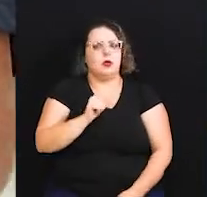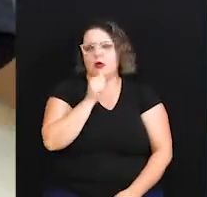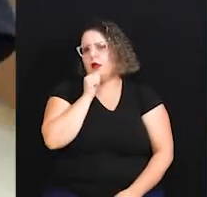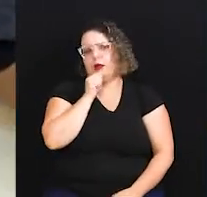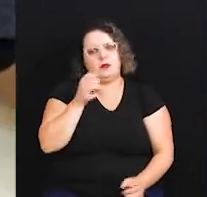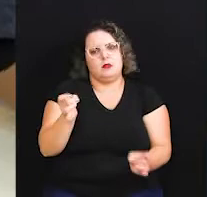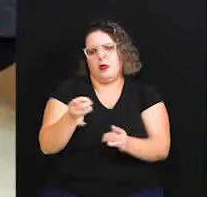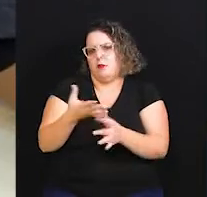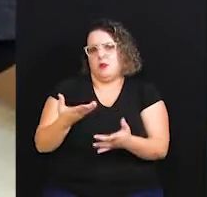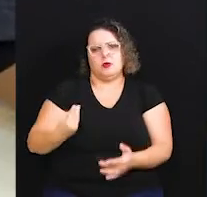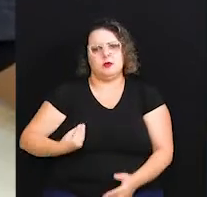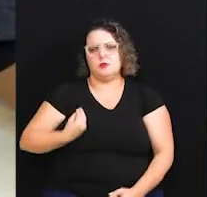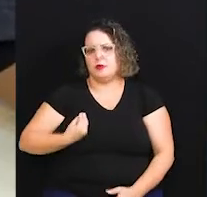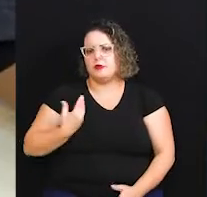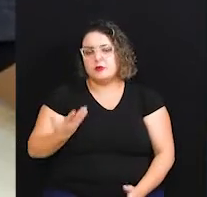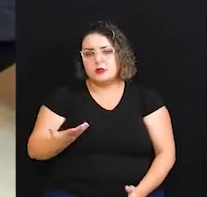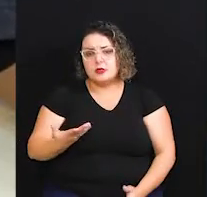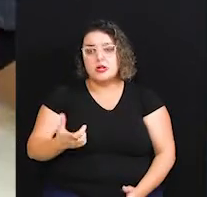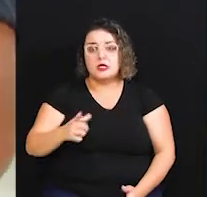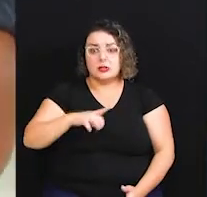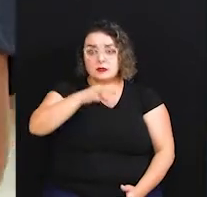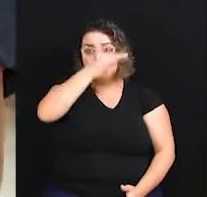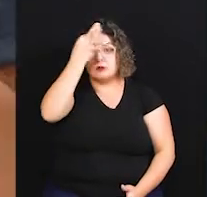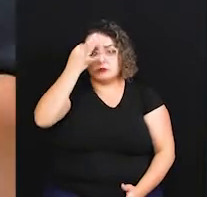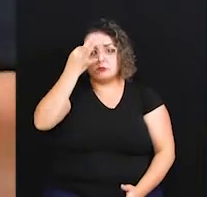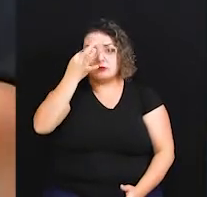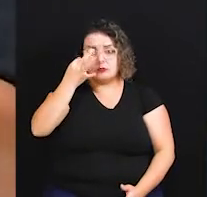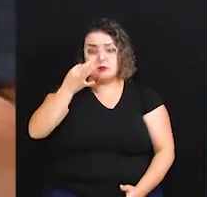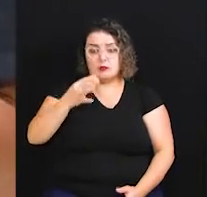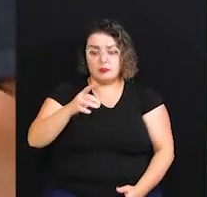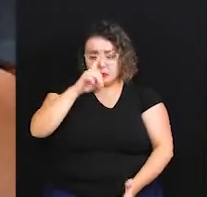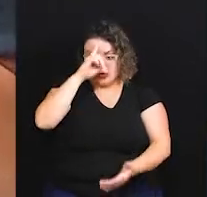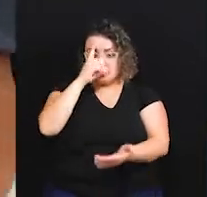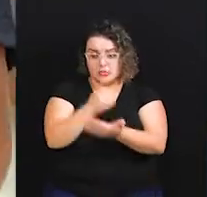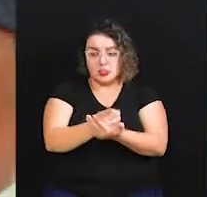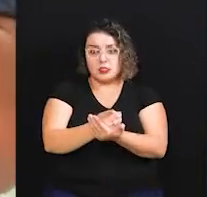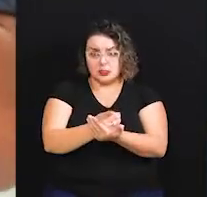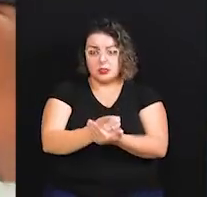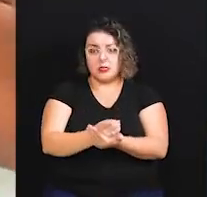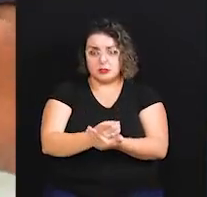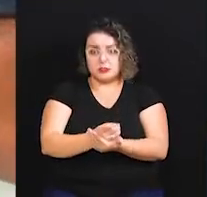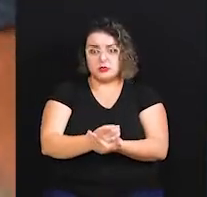pronto? Não está pronto. Então eu tenho sorte de ter tomado uma decisão